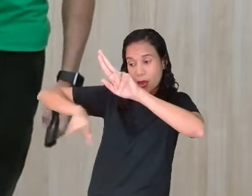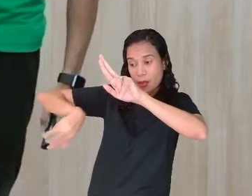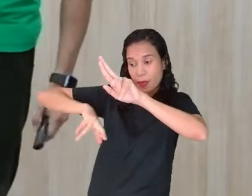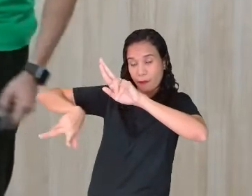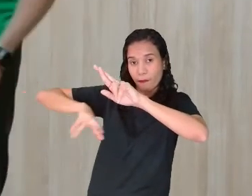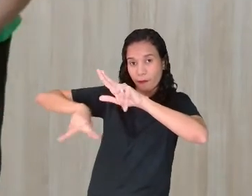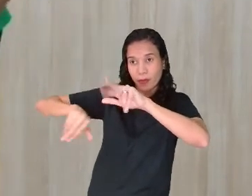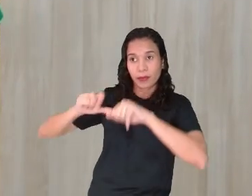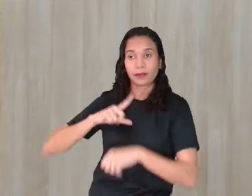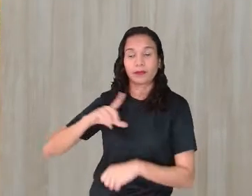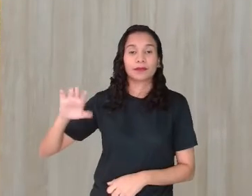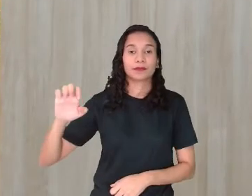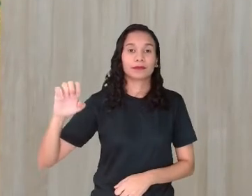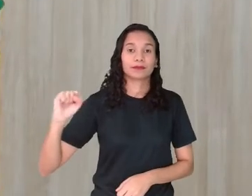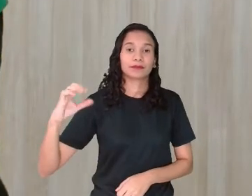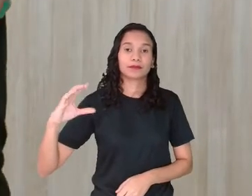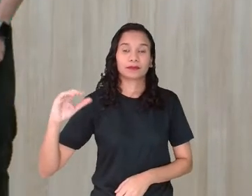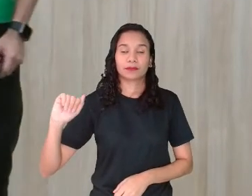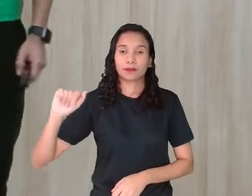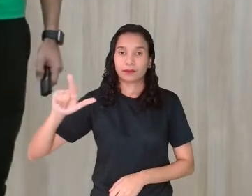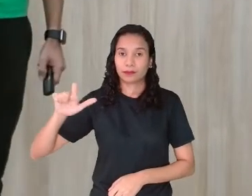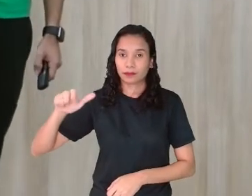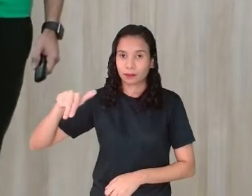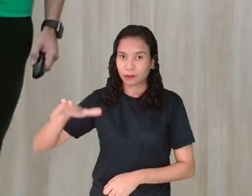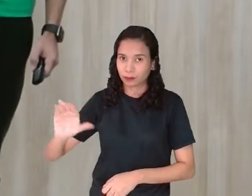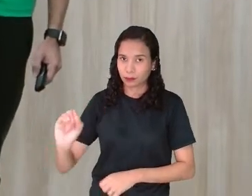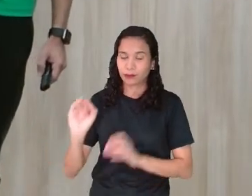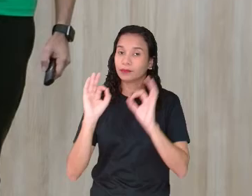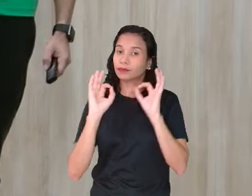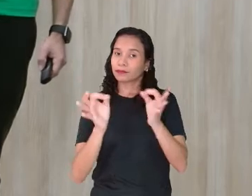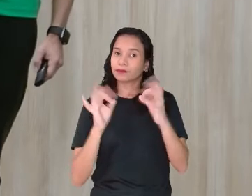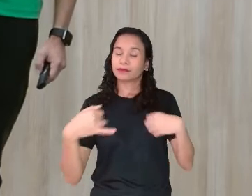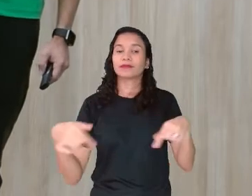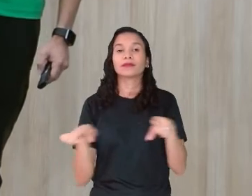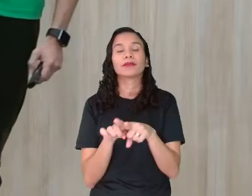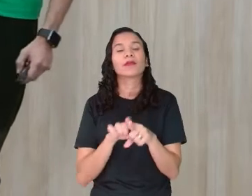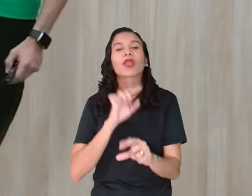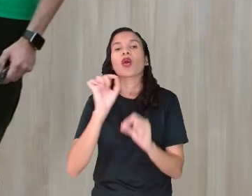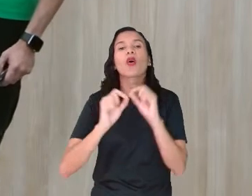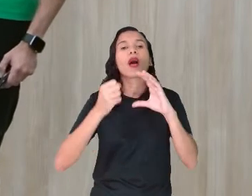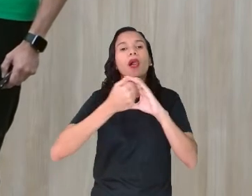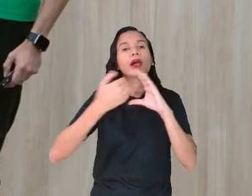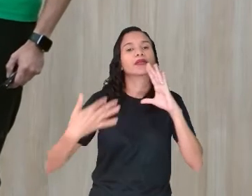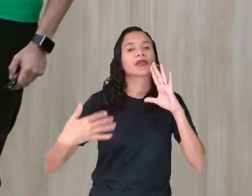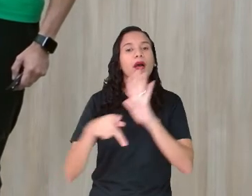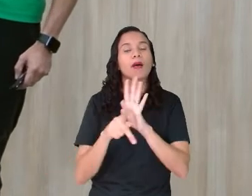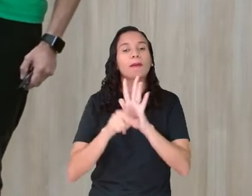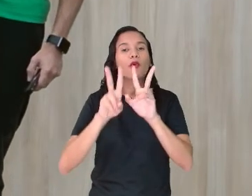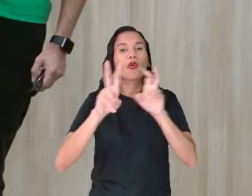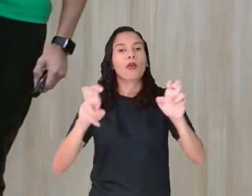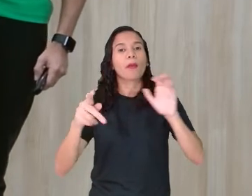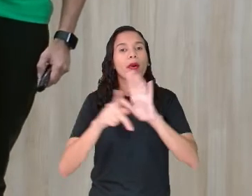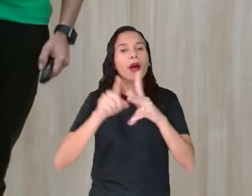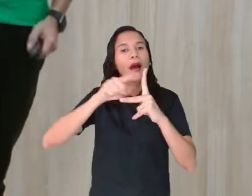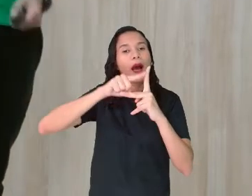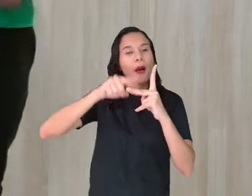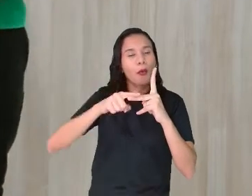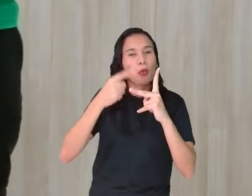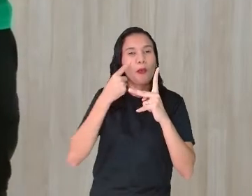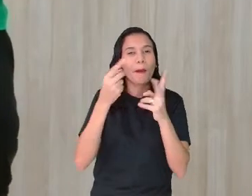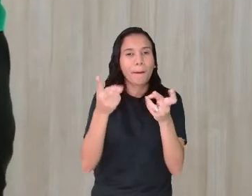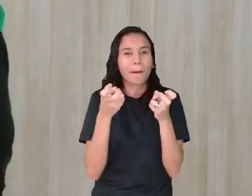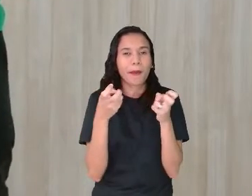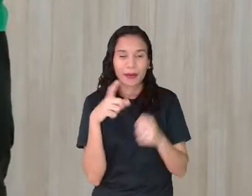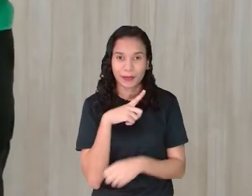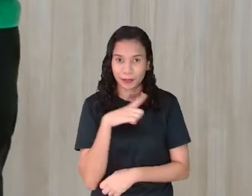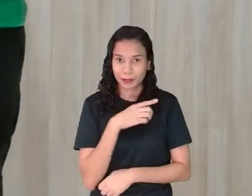diferentes, eu tenho aí um triângulo que escaleno, certo? E qual é a classificação em relação aos ângulos? Pode notar que eu